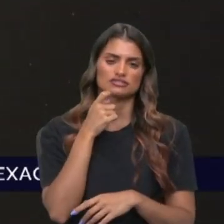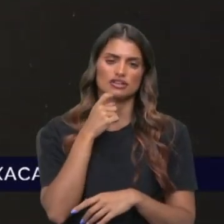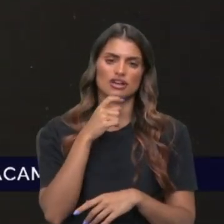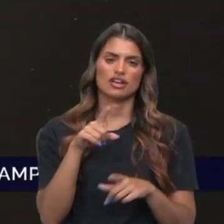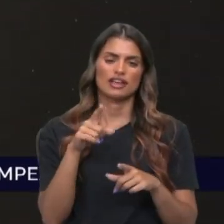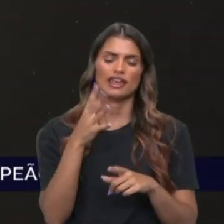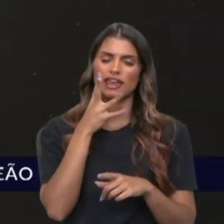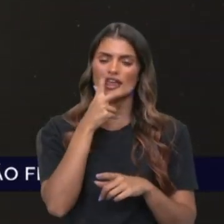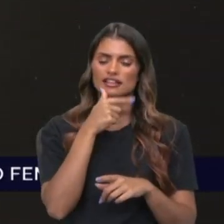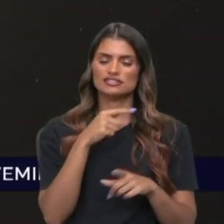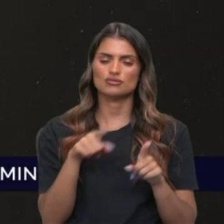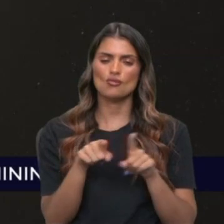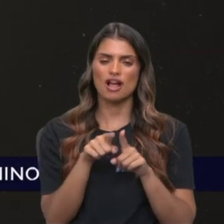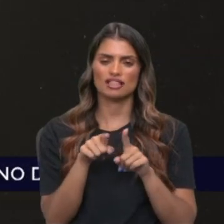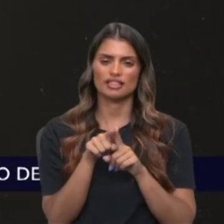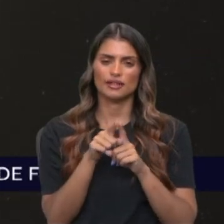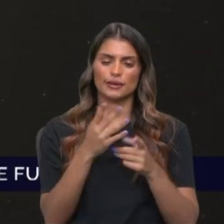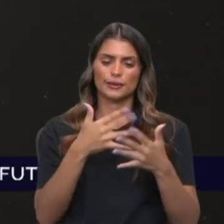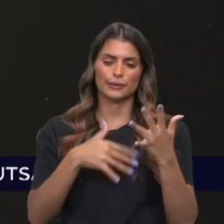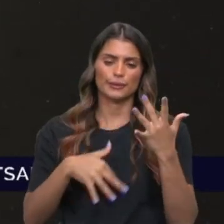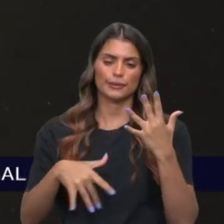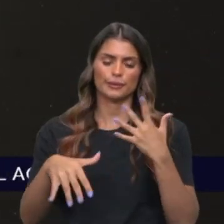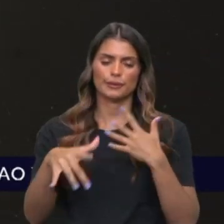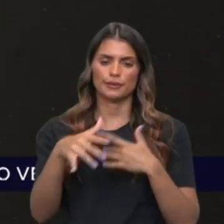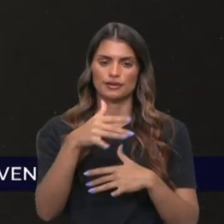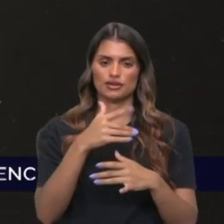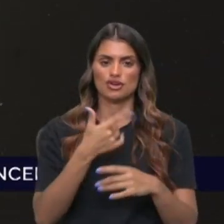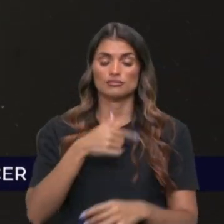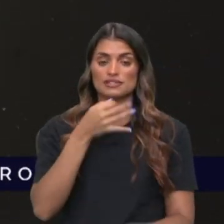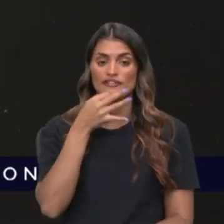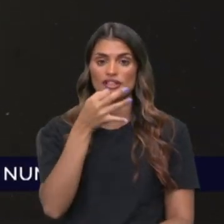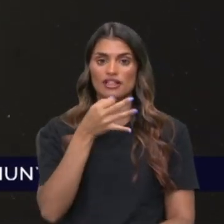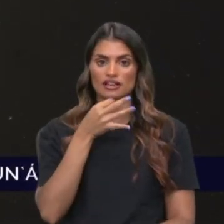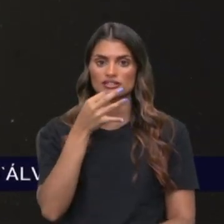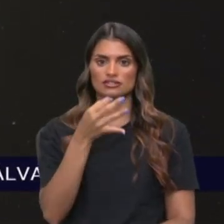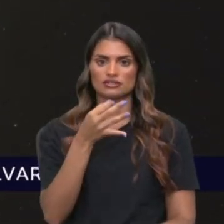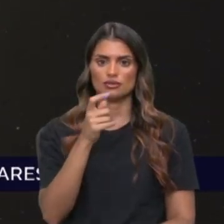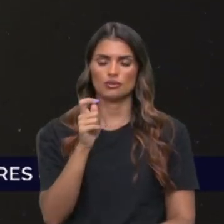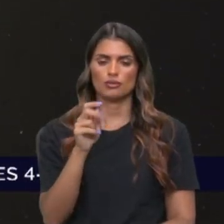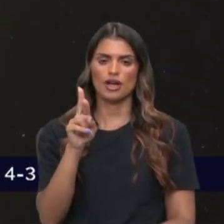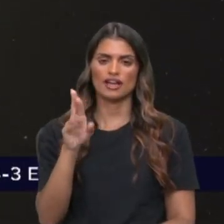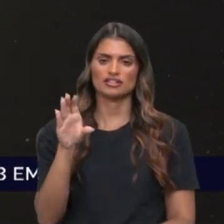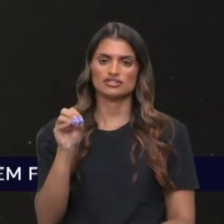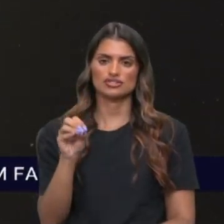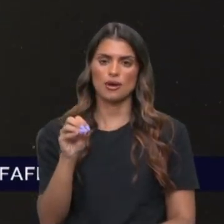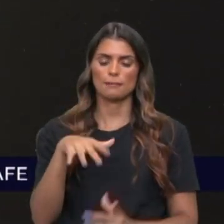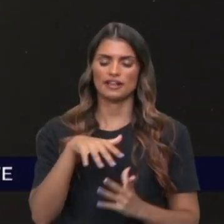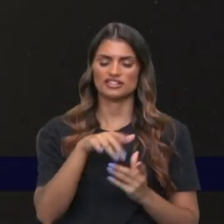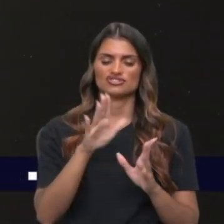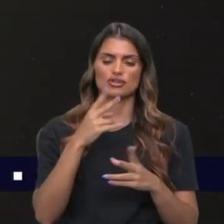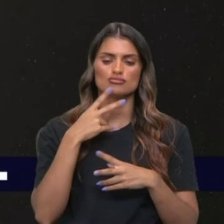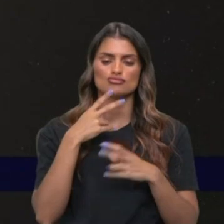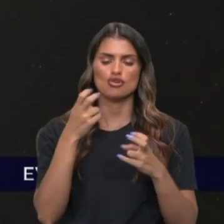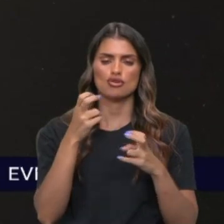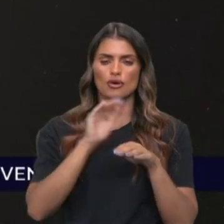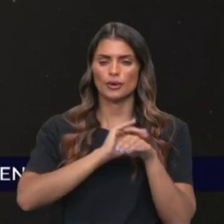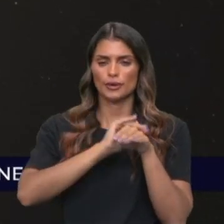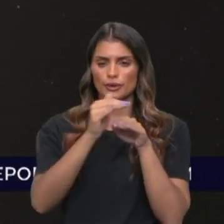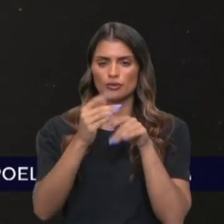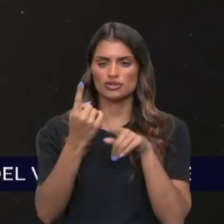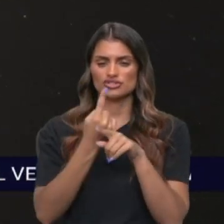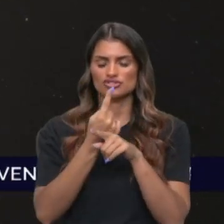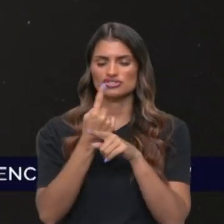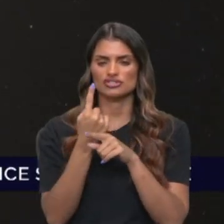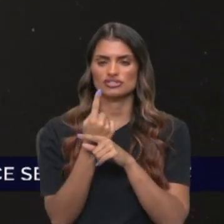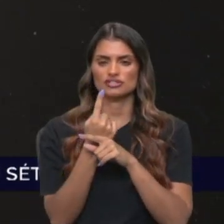Sim. E é tirado para a atmosfera. E, portanto, nós estamos a falar de um exoplaneta onde já foi encontrado na sua atmosfera coisas lindas